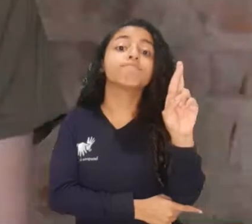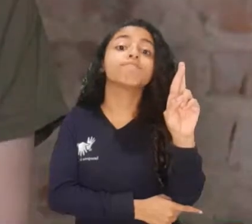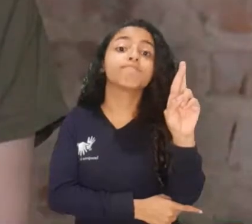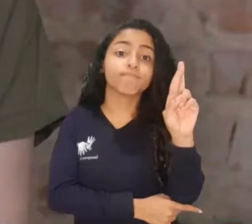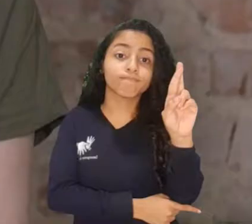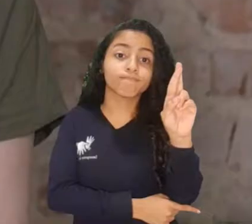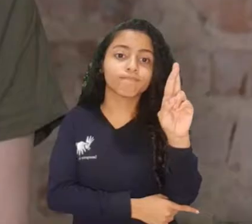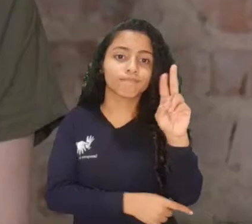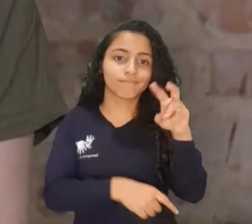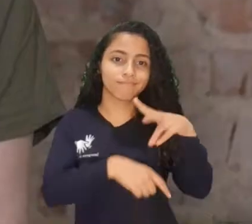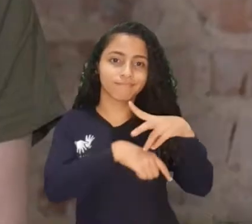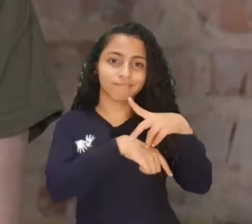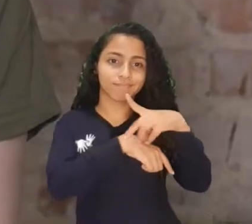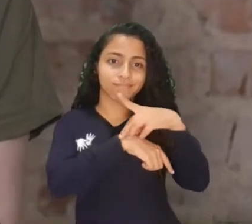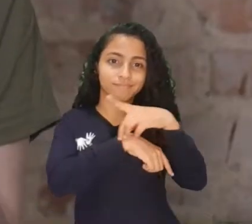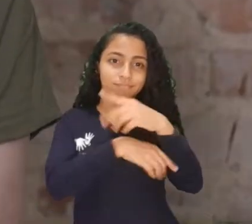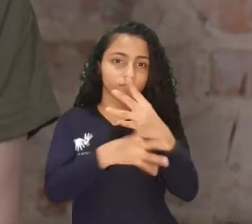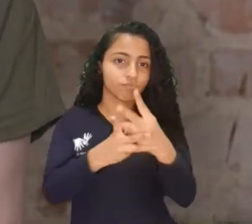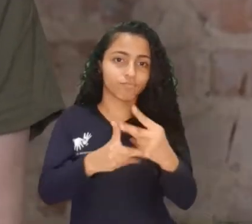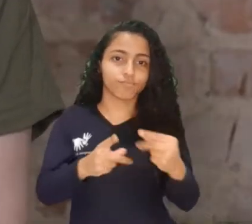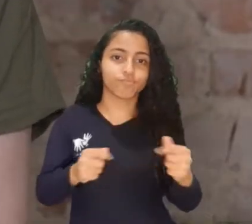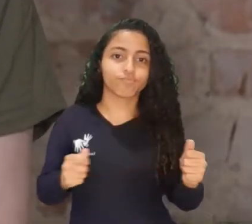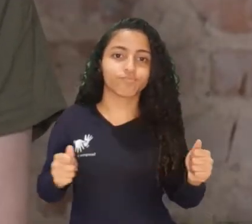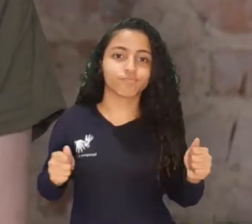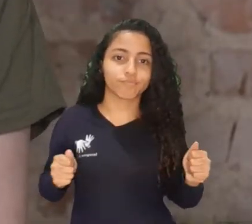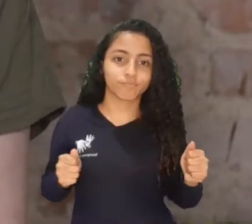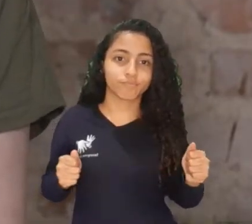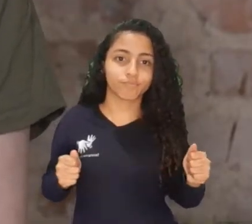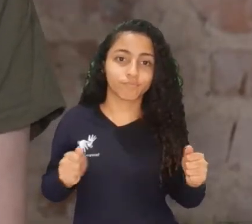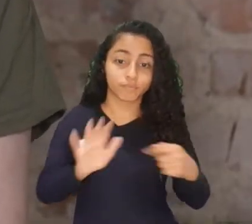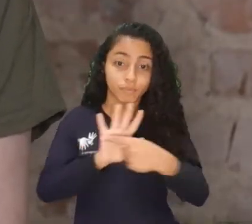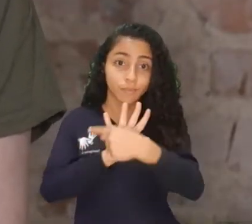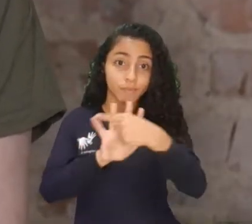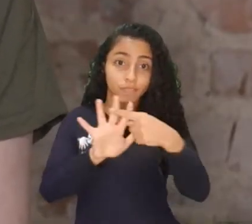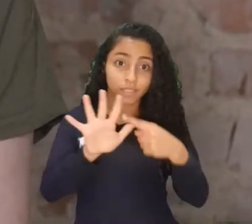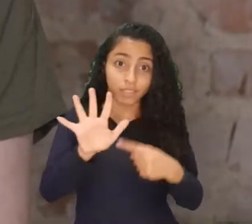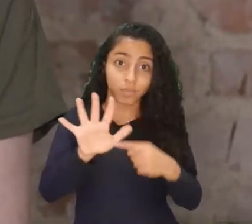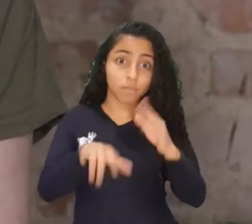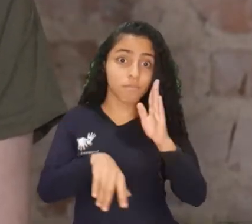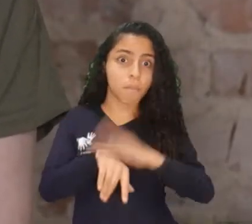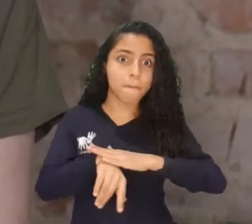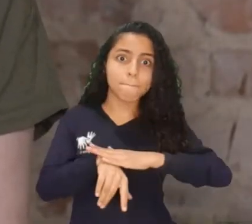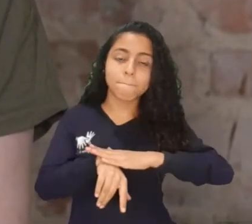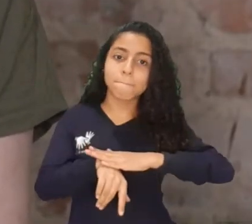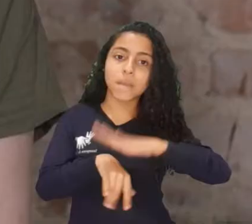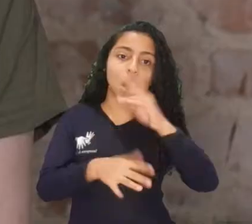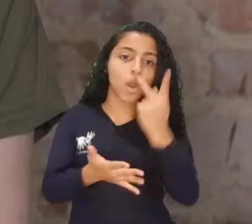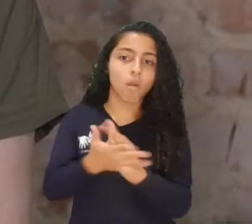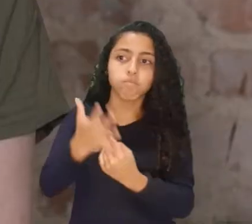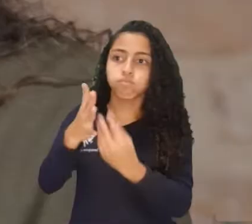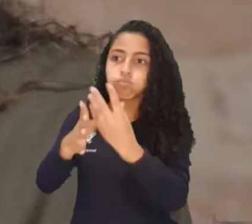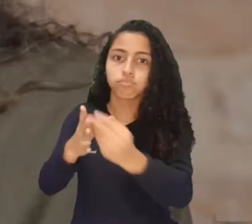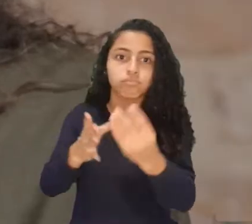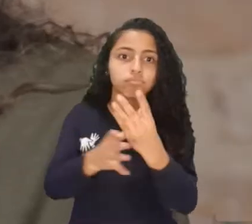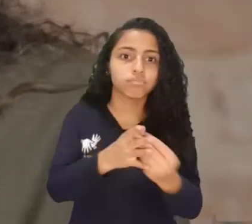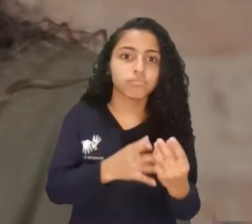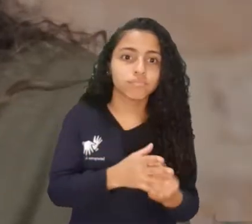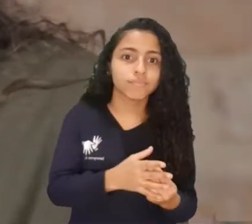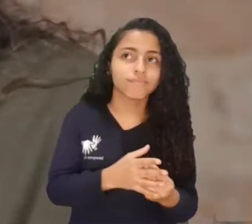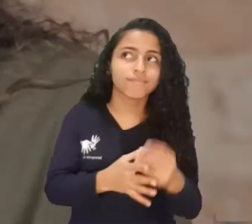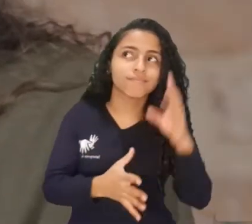dinossauros. Todos esses eventos, que a gente chama dos 5 grandes eventos de extinção em massa, estiveram associados a mudanças climáticas. De